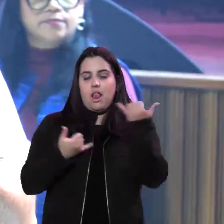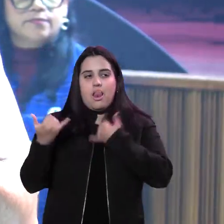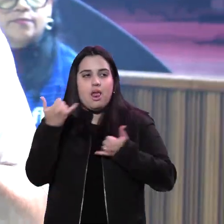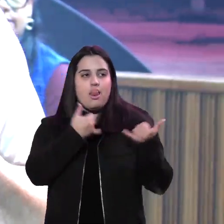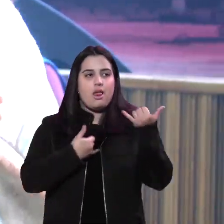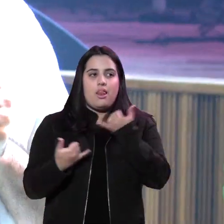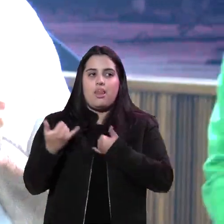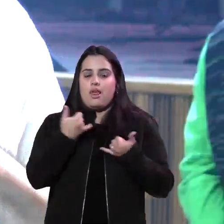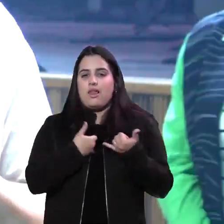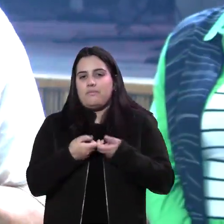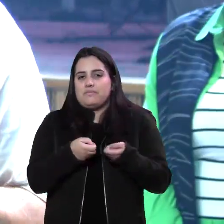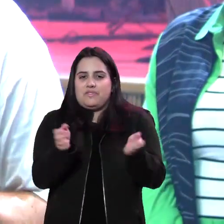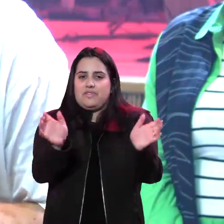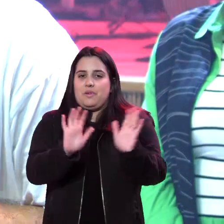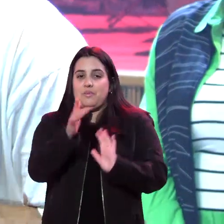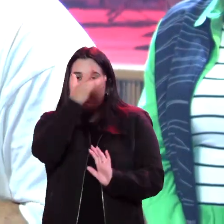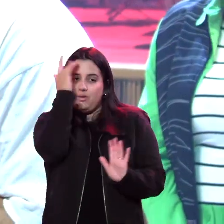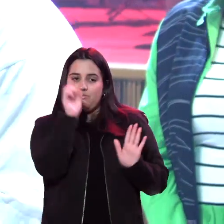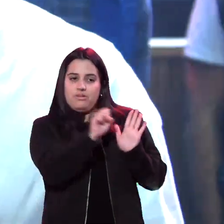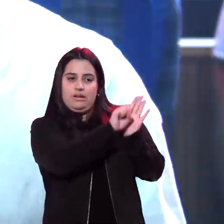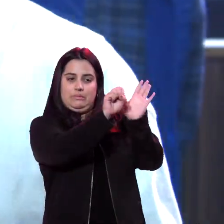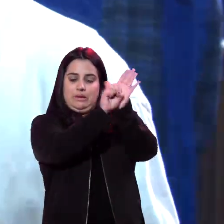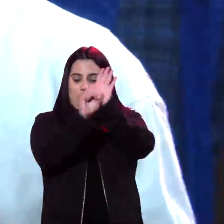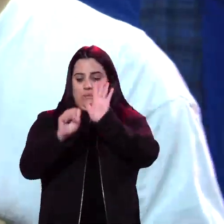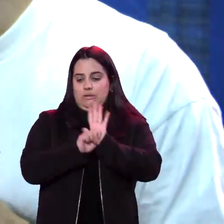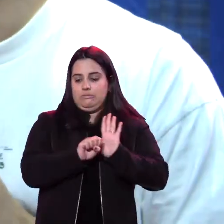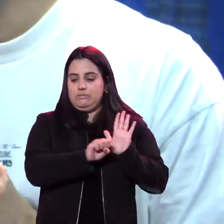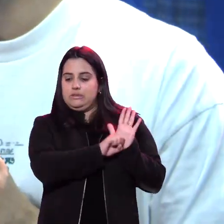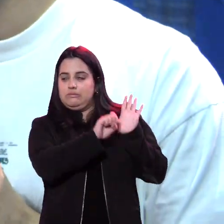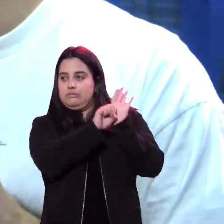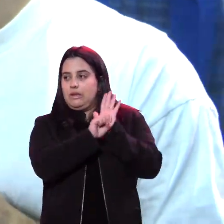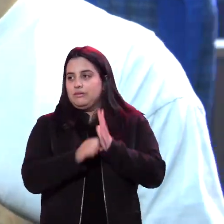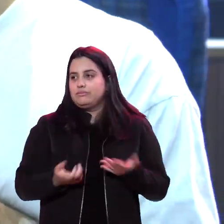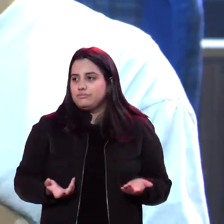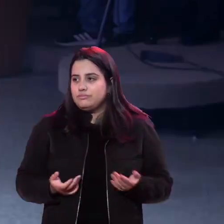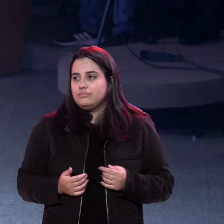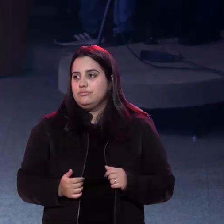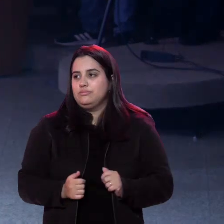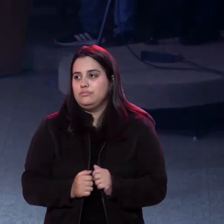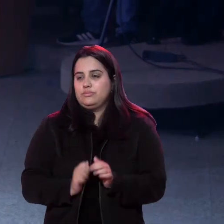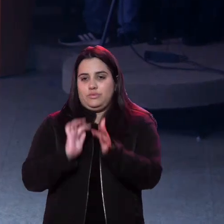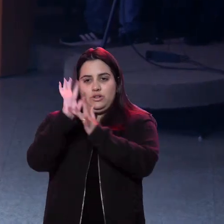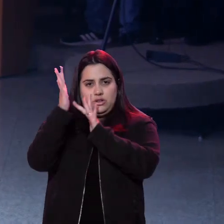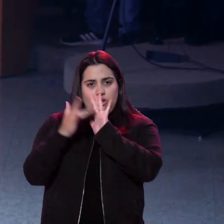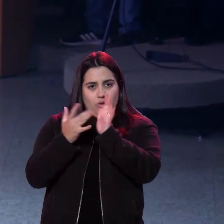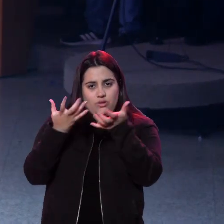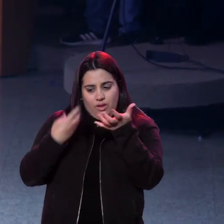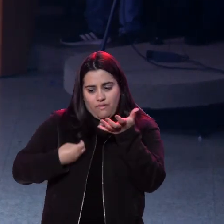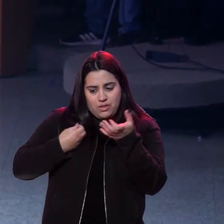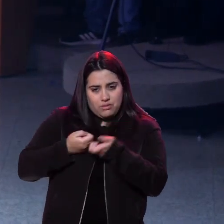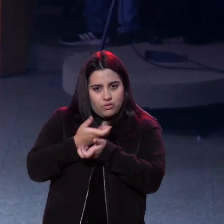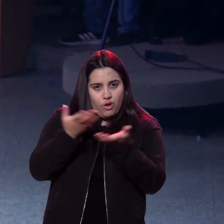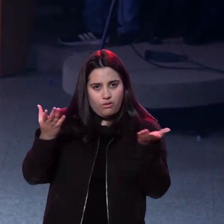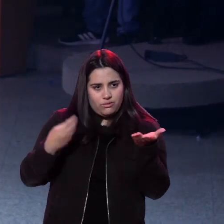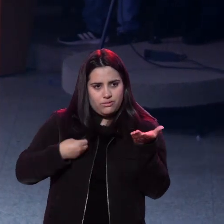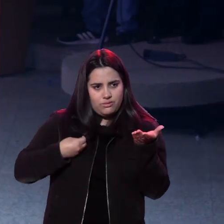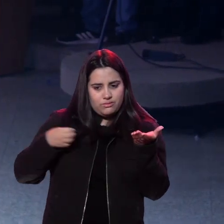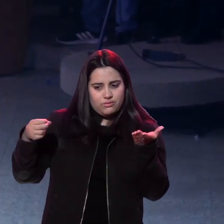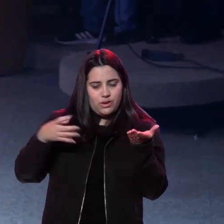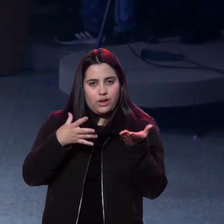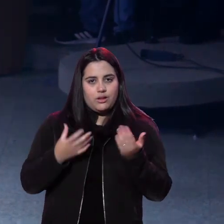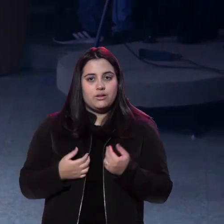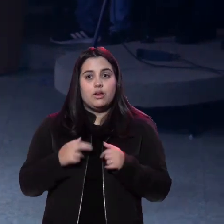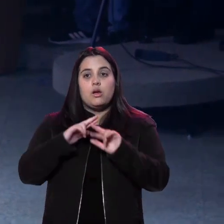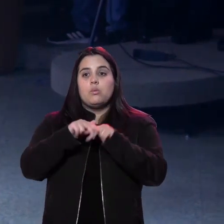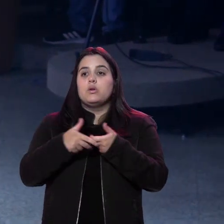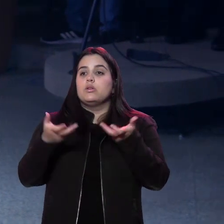você, escravos dos rótulos que estão em você. Jesus quer te dar vida nova. Por isso eu